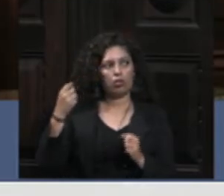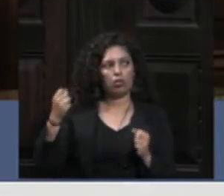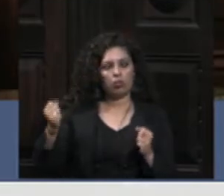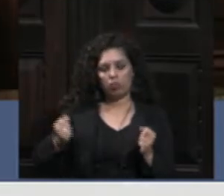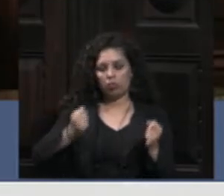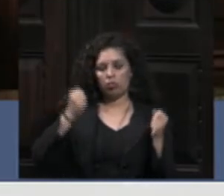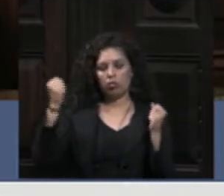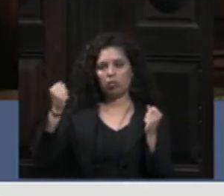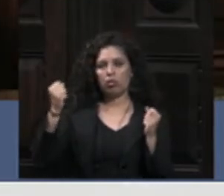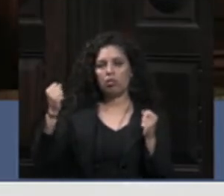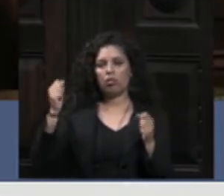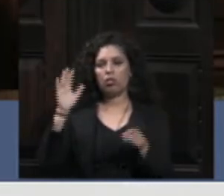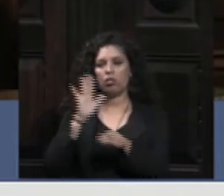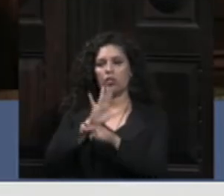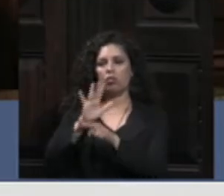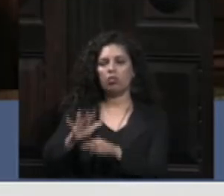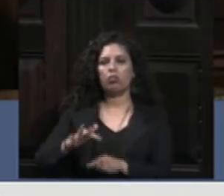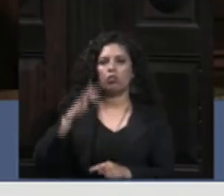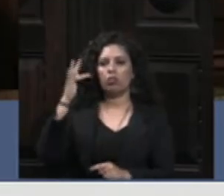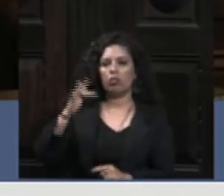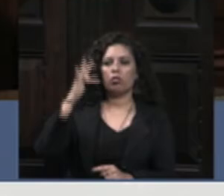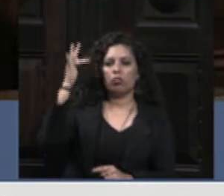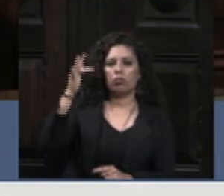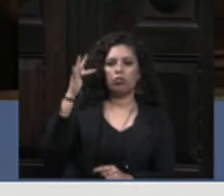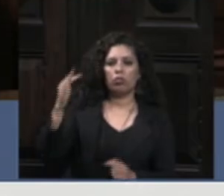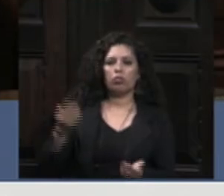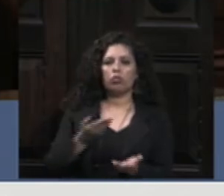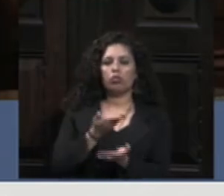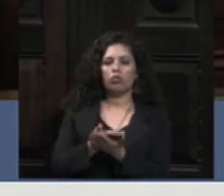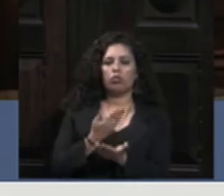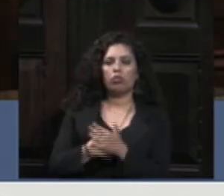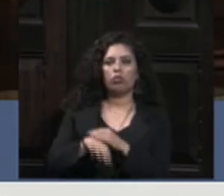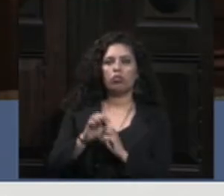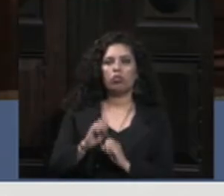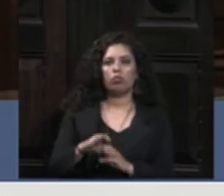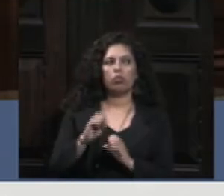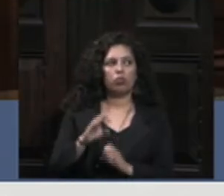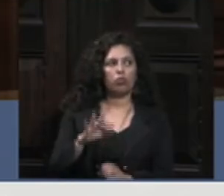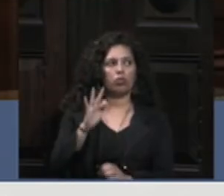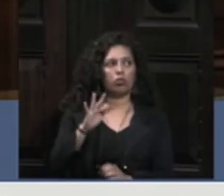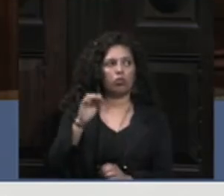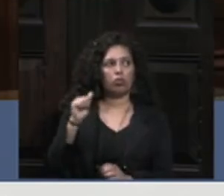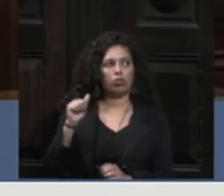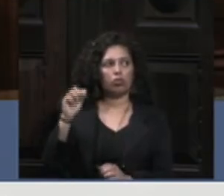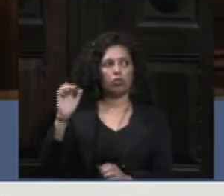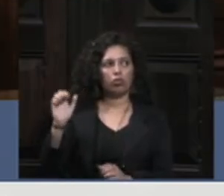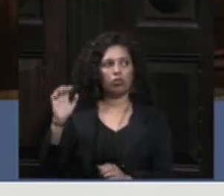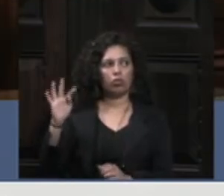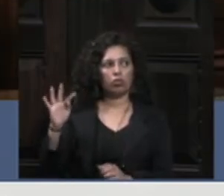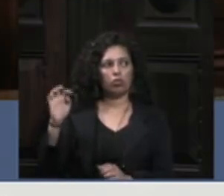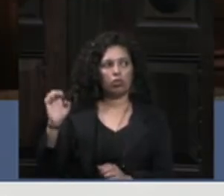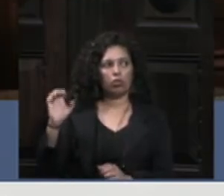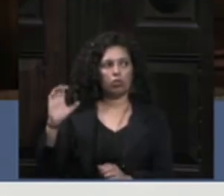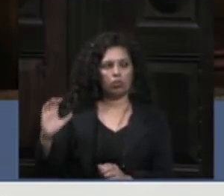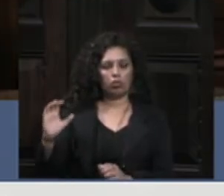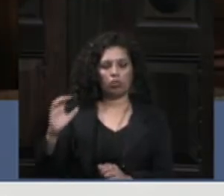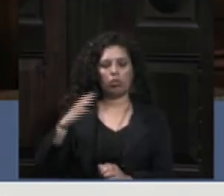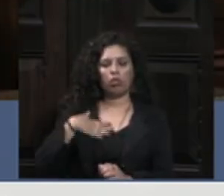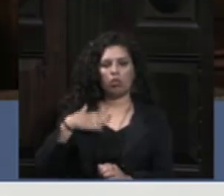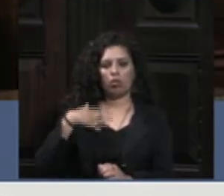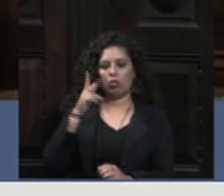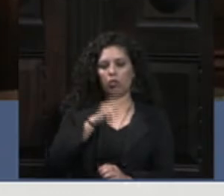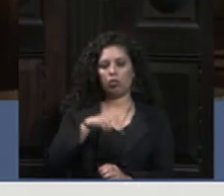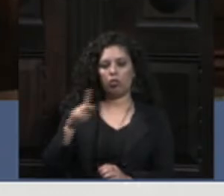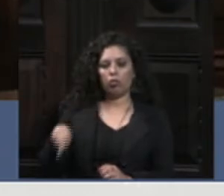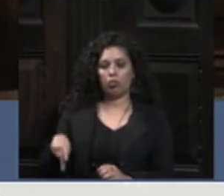garantir o futuro da FAETEC. Eu sou professor da Escola Politécnica de Saúde Joaquim Venâncio,